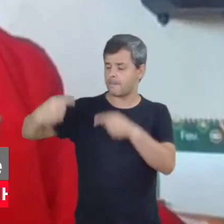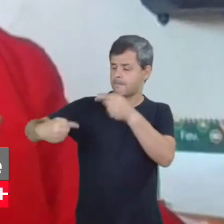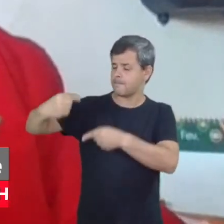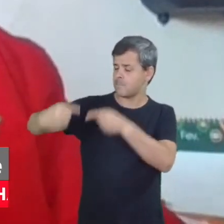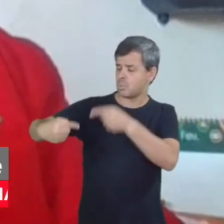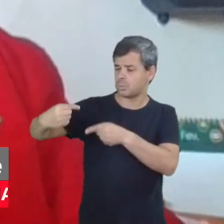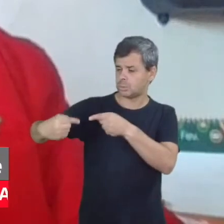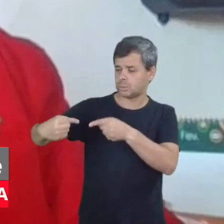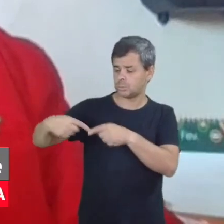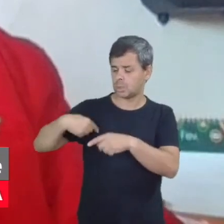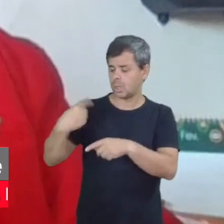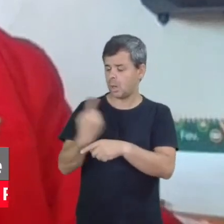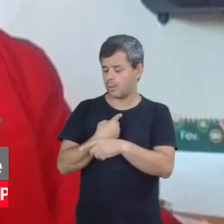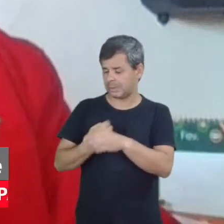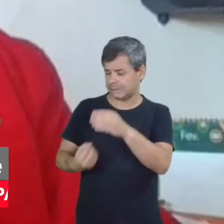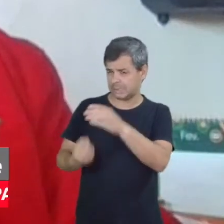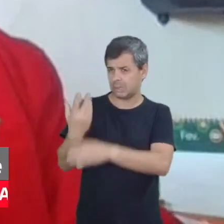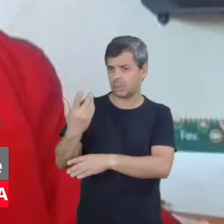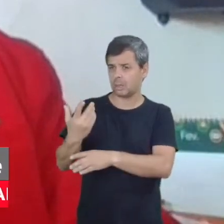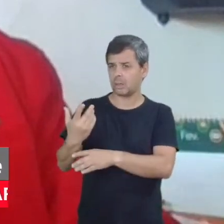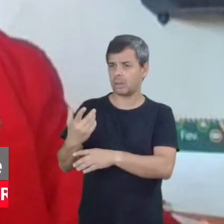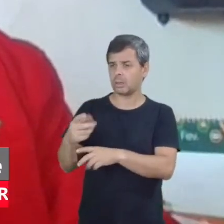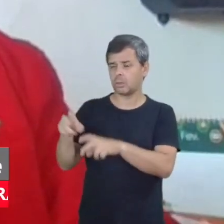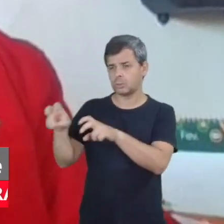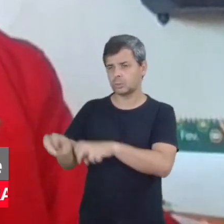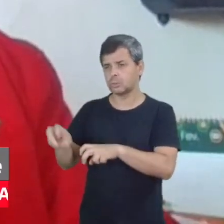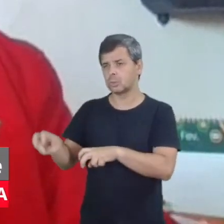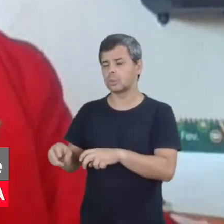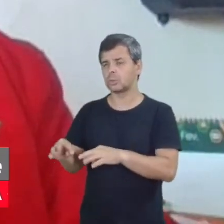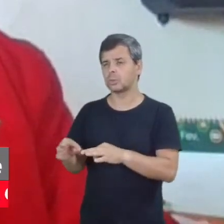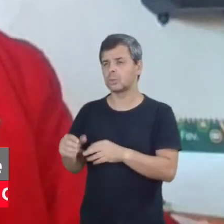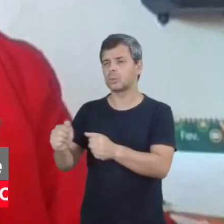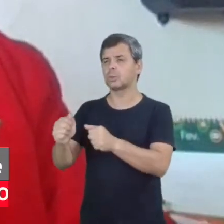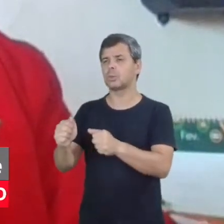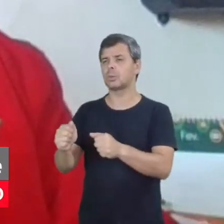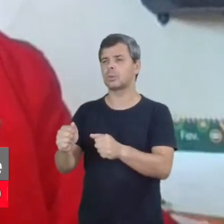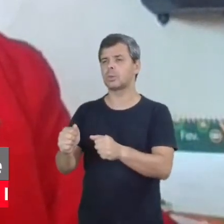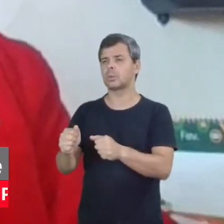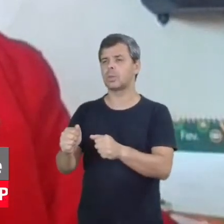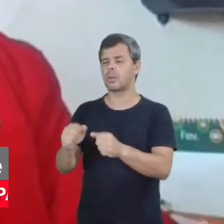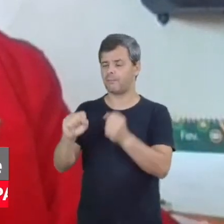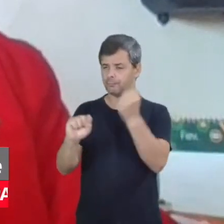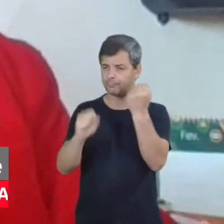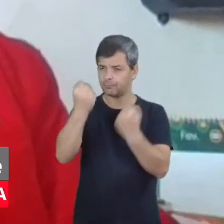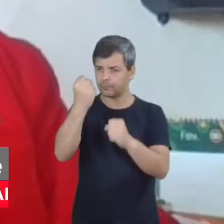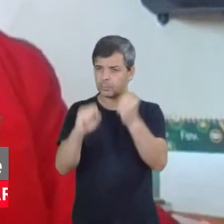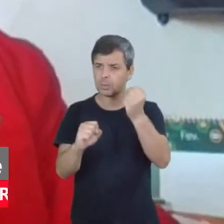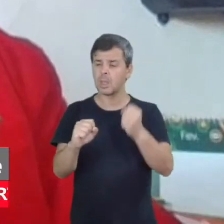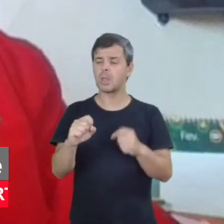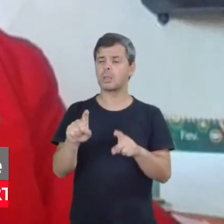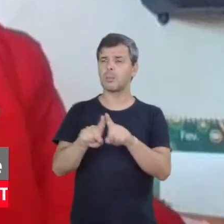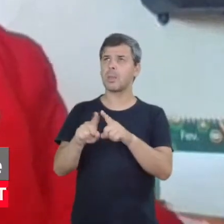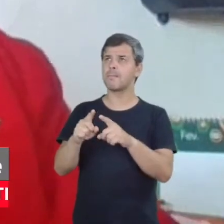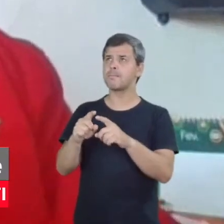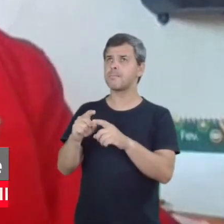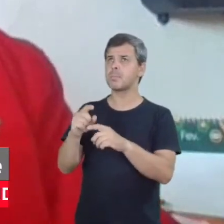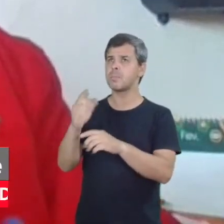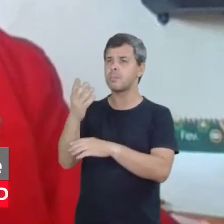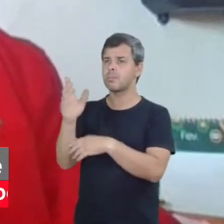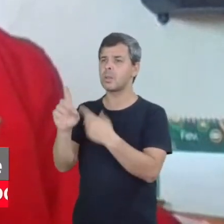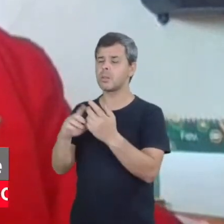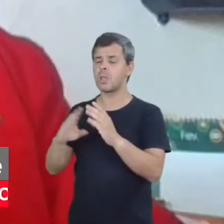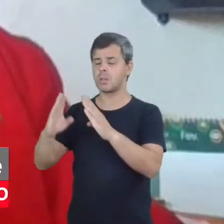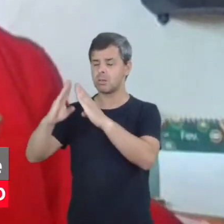fazendo, repactuar que tipo de reconstrução. Tem fábricas, tem lavouras, tem casas que, na